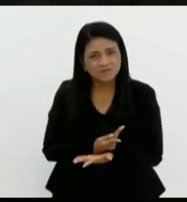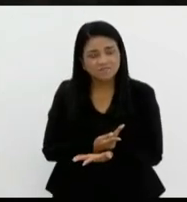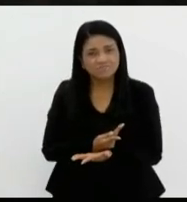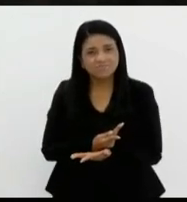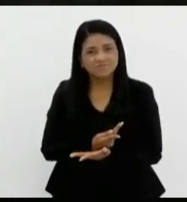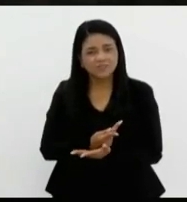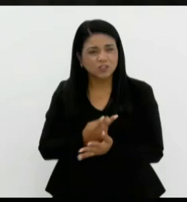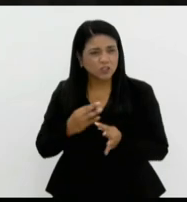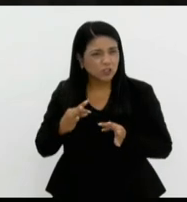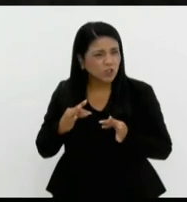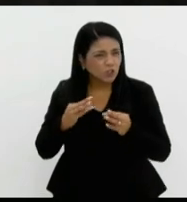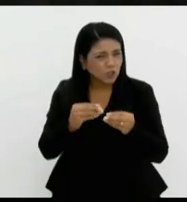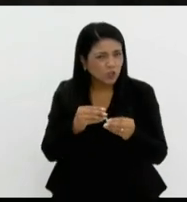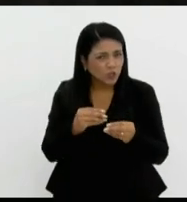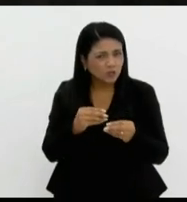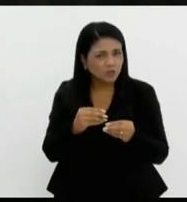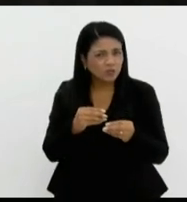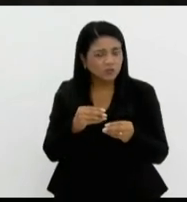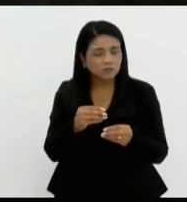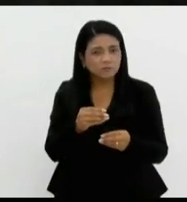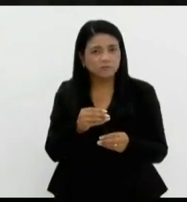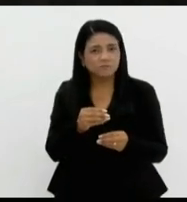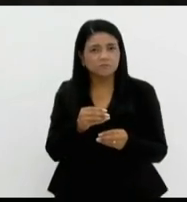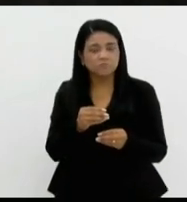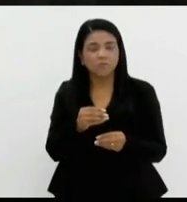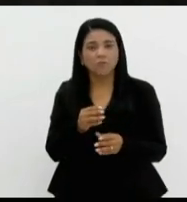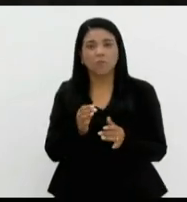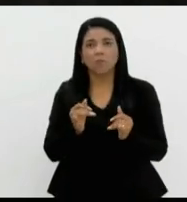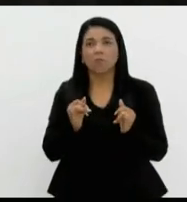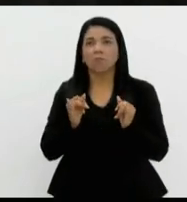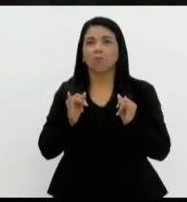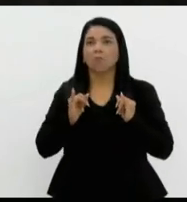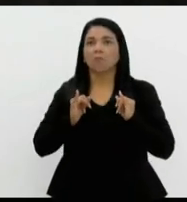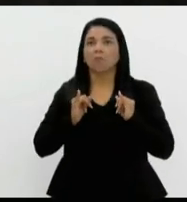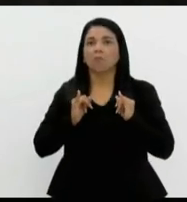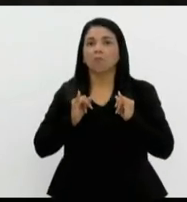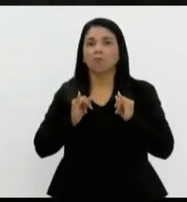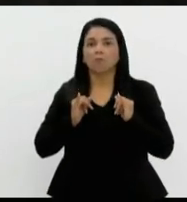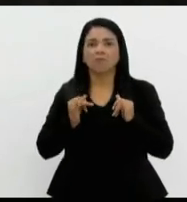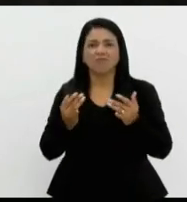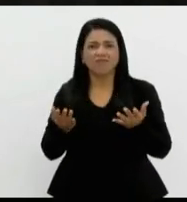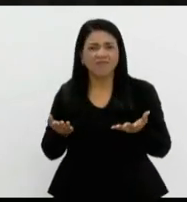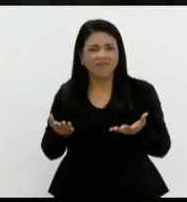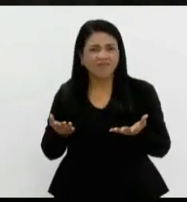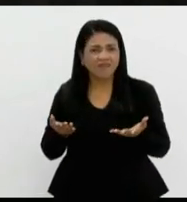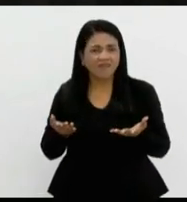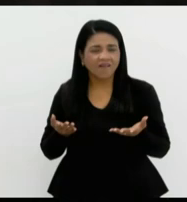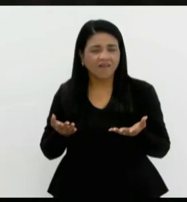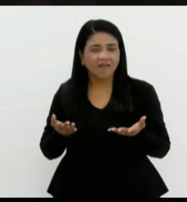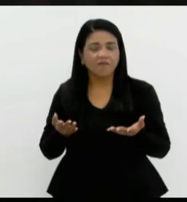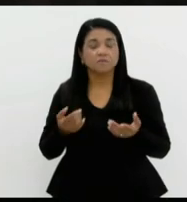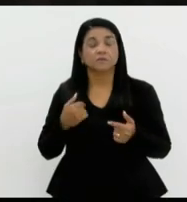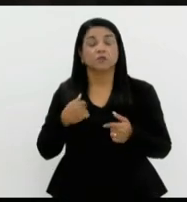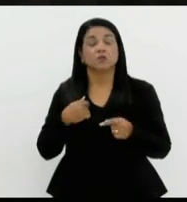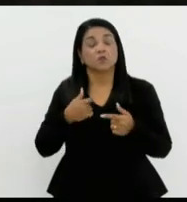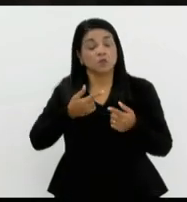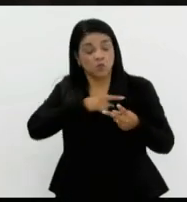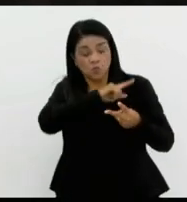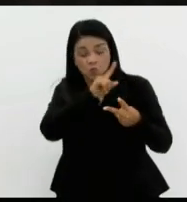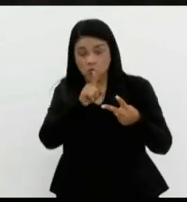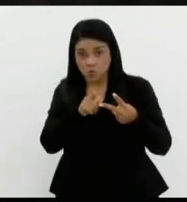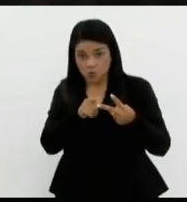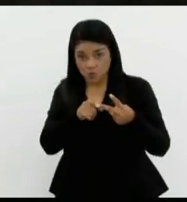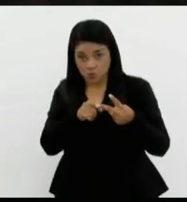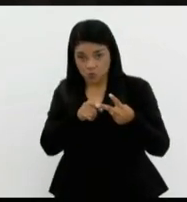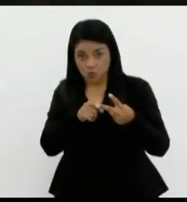todo mundo mais ou menos inerte em relação a essa questão? Outra coisa que chamava a atenção,